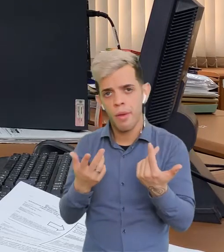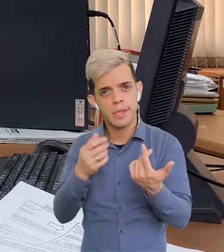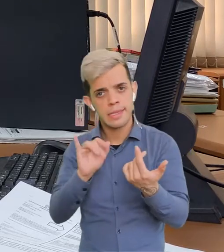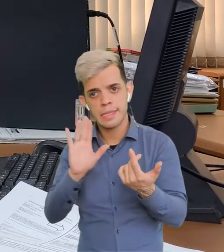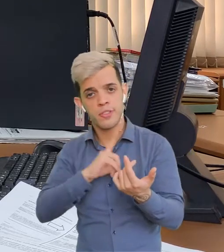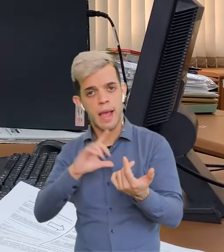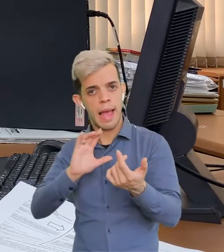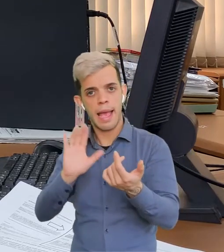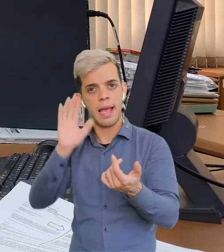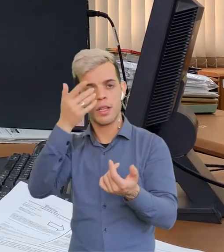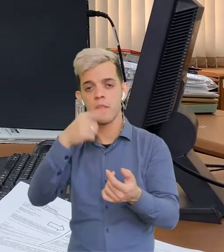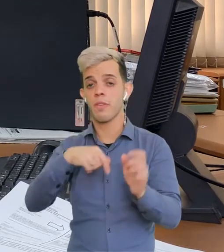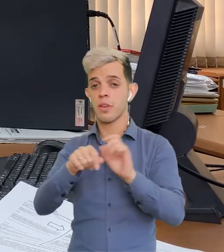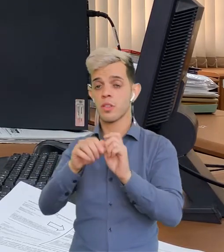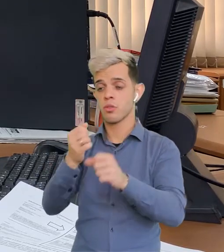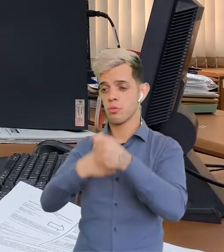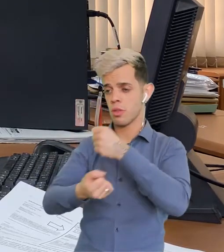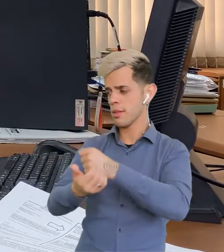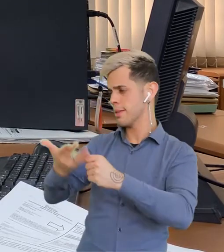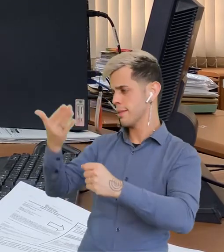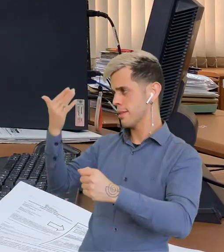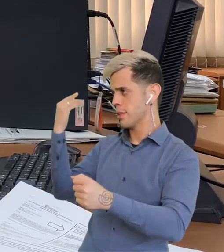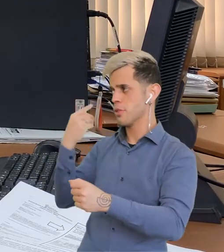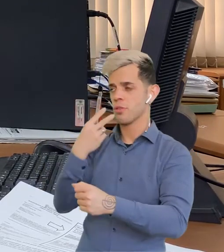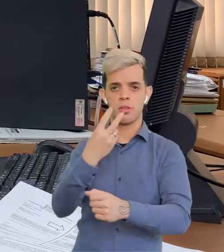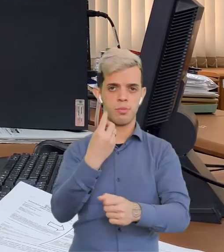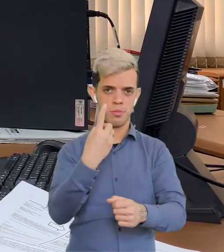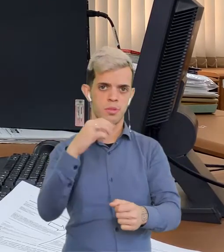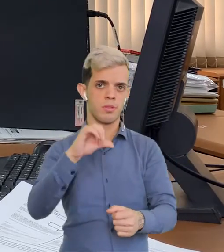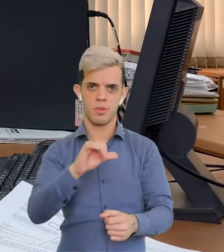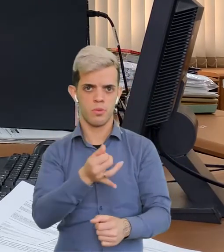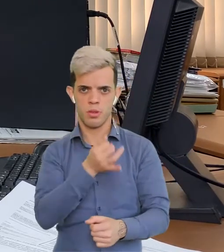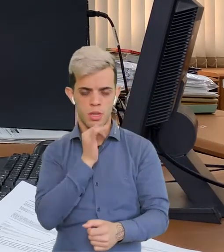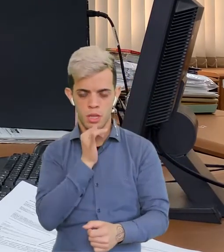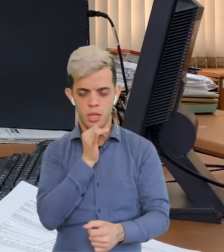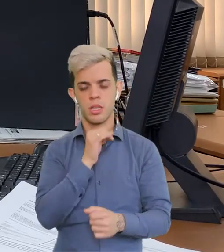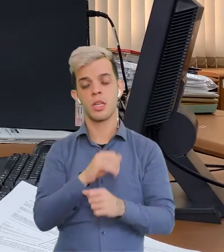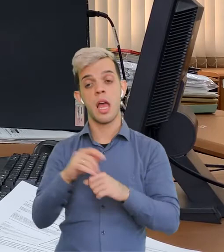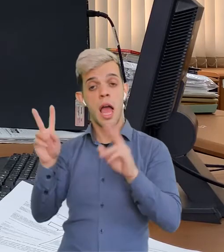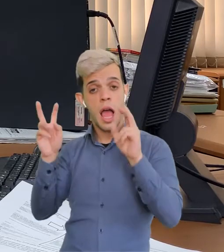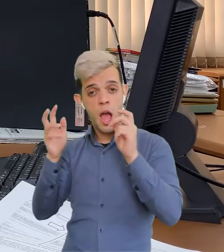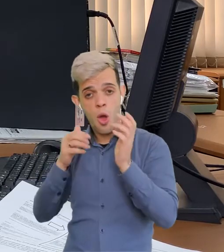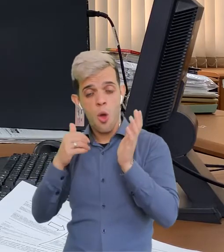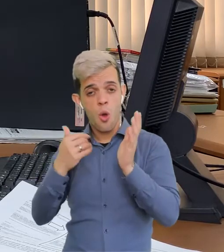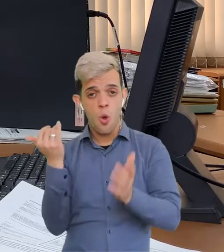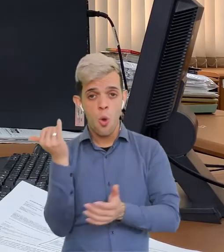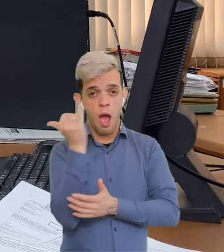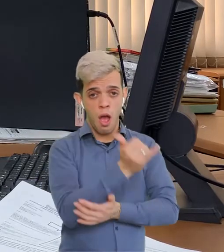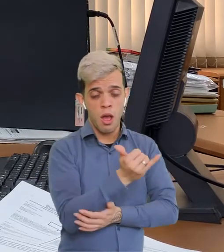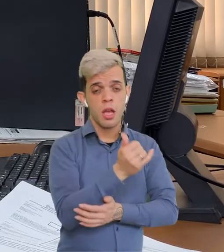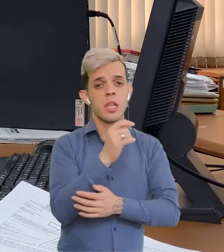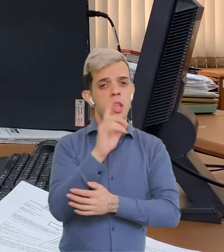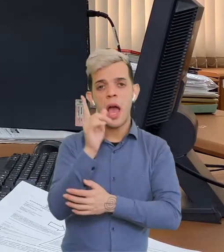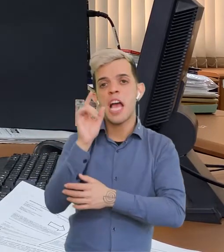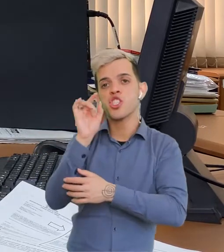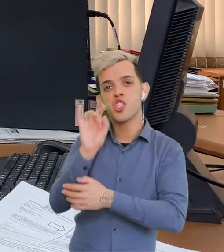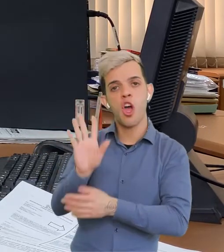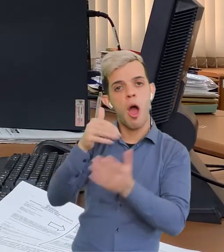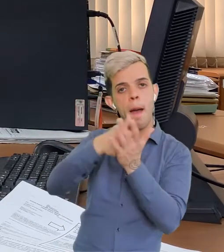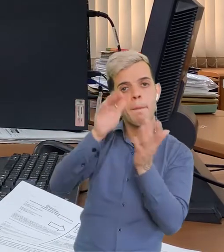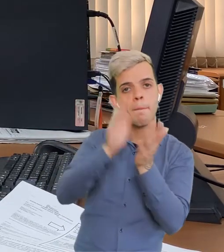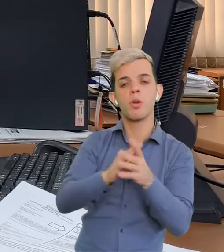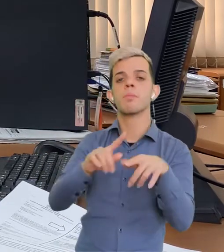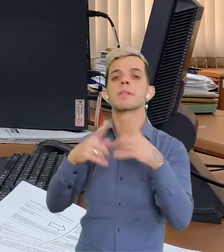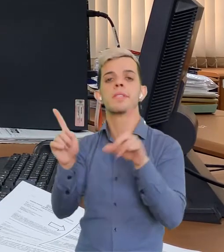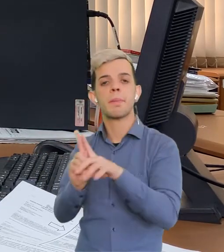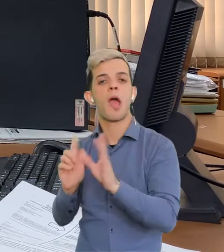mesmo que a decisão tenha sido emitida em 2019, por exemplo. O auto de infração, ele não gera só multa, ele gera também a